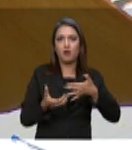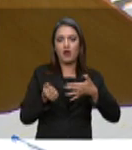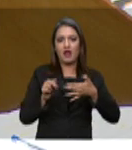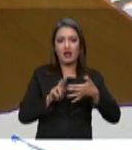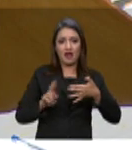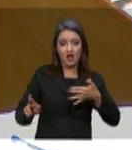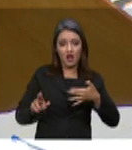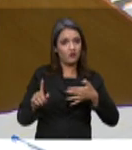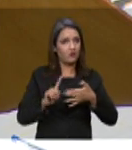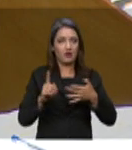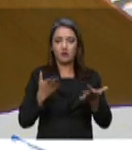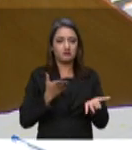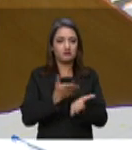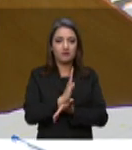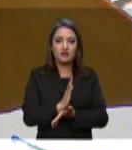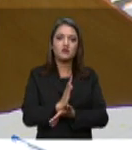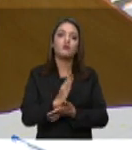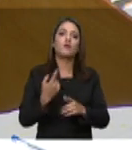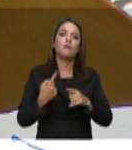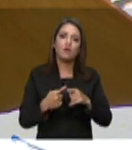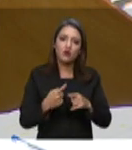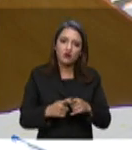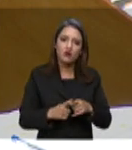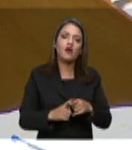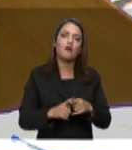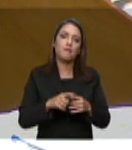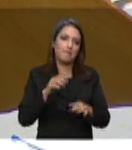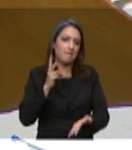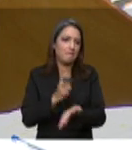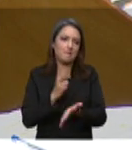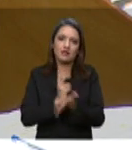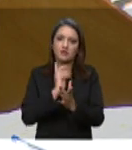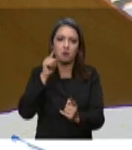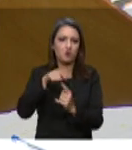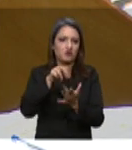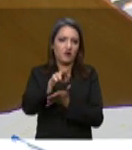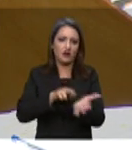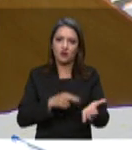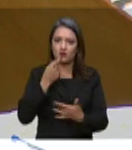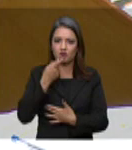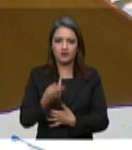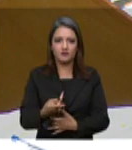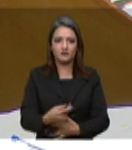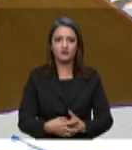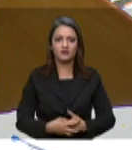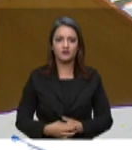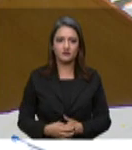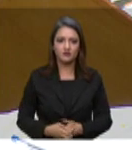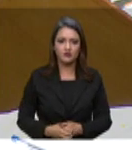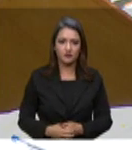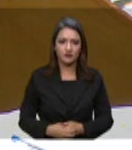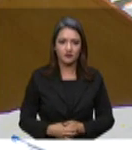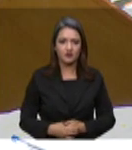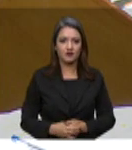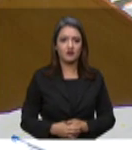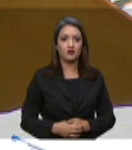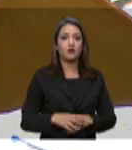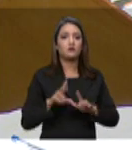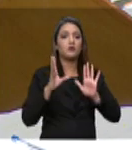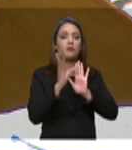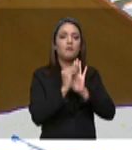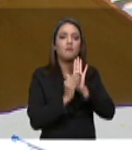o qual jogo prejudicada adotando os fundamentos trazidos pelo eminente relator preliminares de mérito